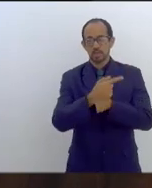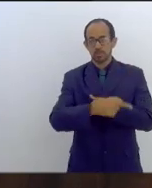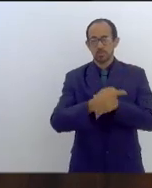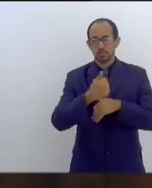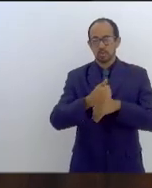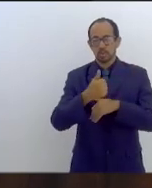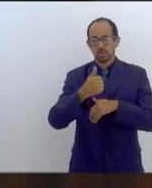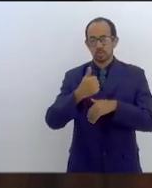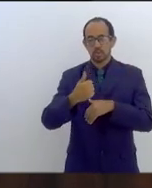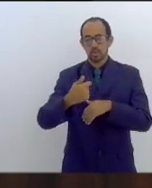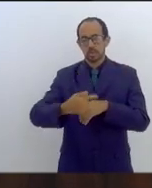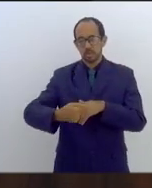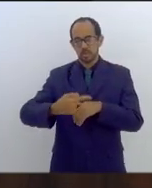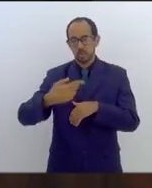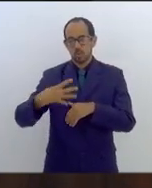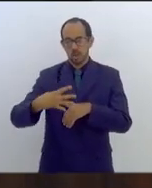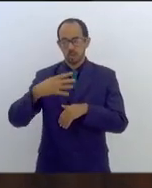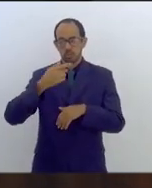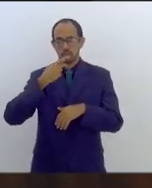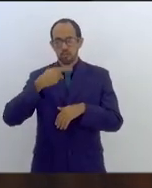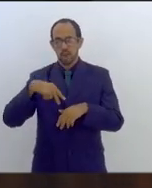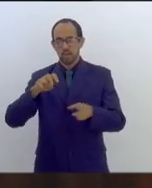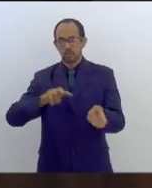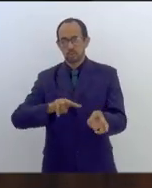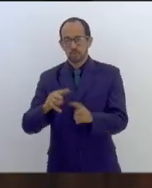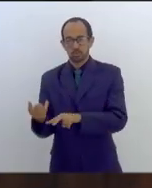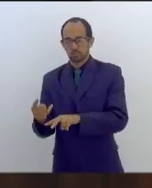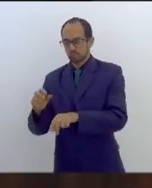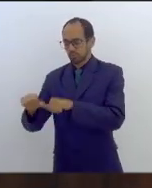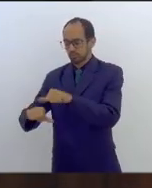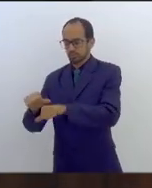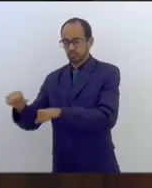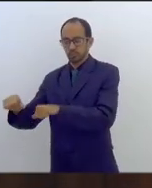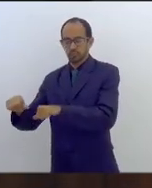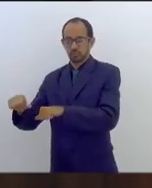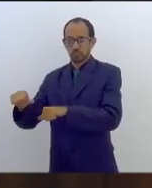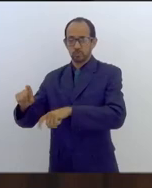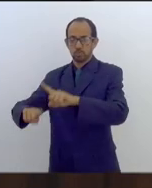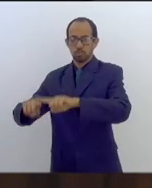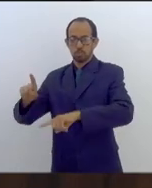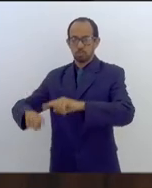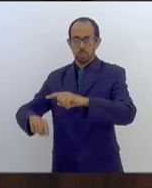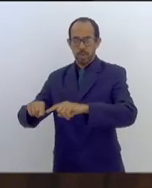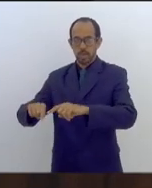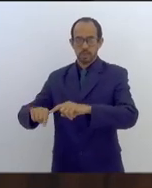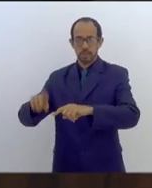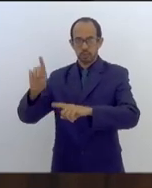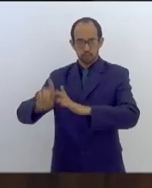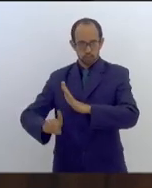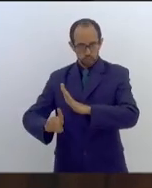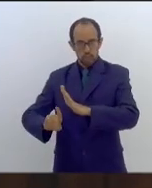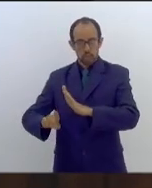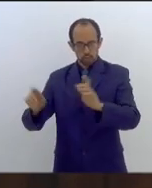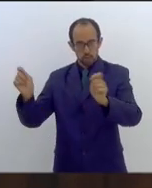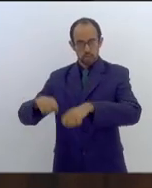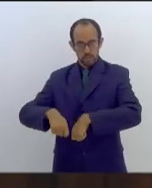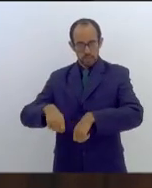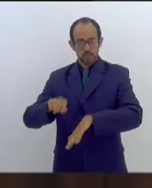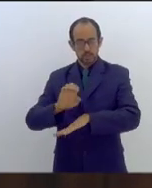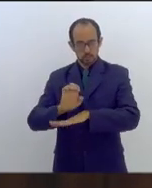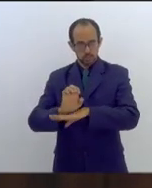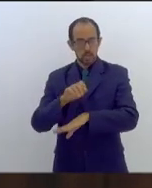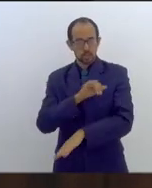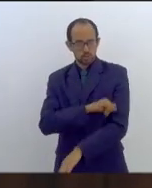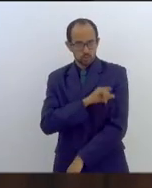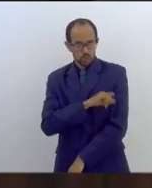2015, que dispõe sobre a transmissão, causa-morte e doação de quaisquer bens e direitos de competência do Estado do Rio de Janeiro,